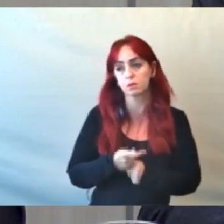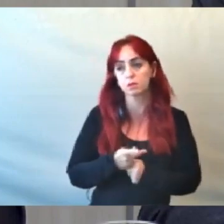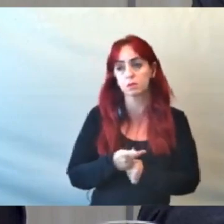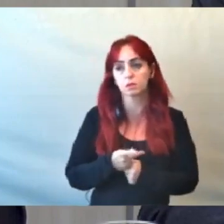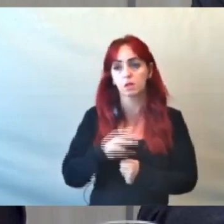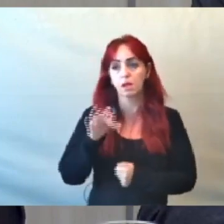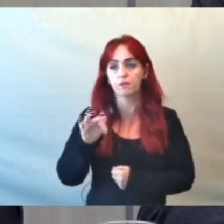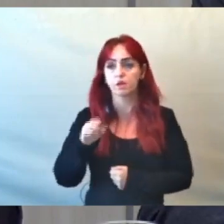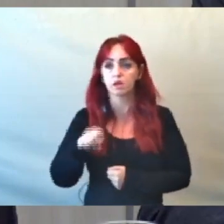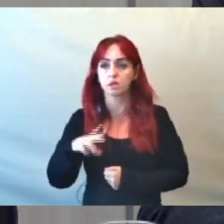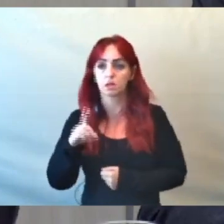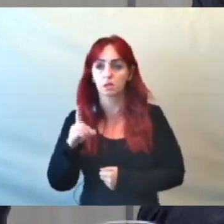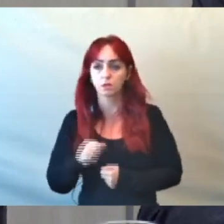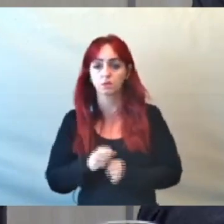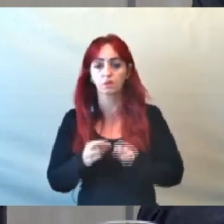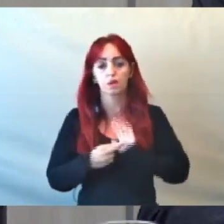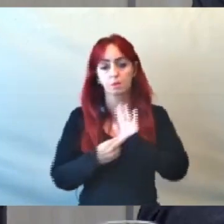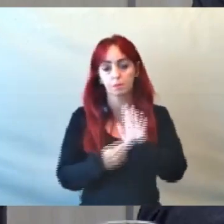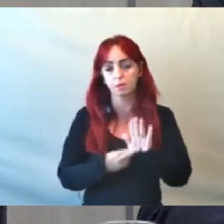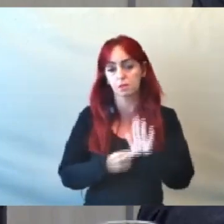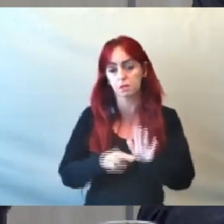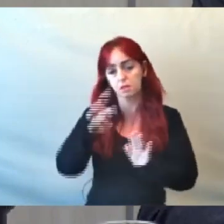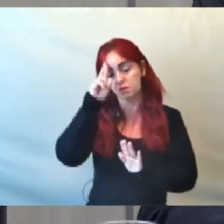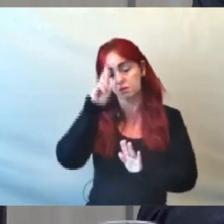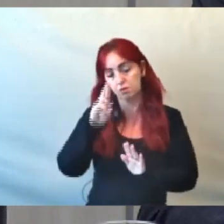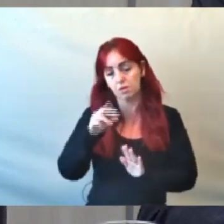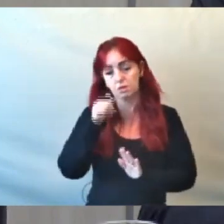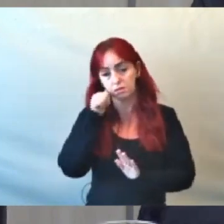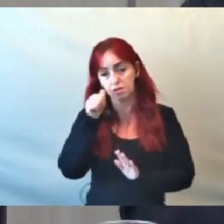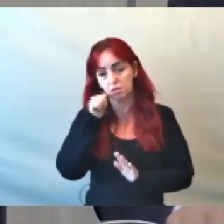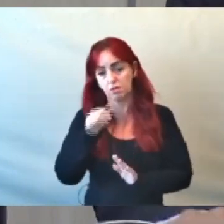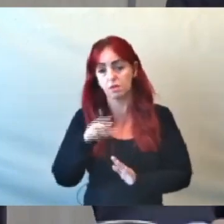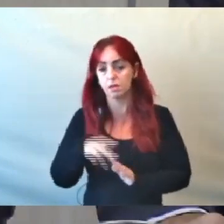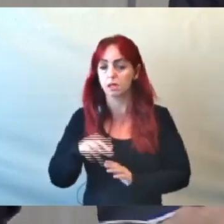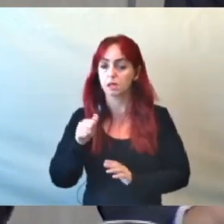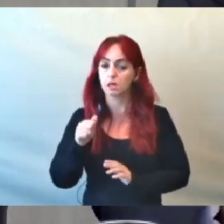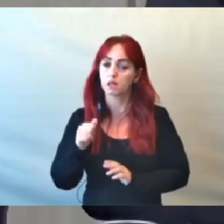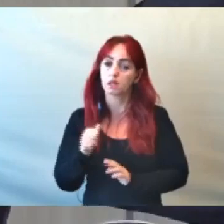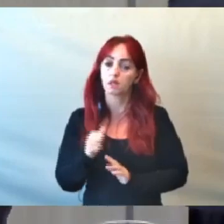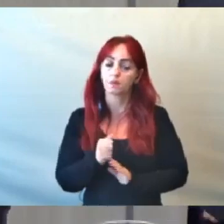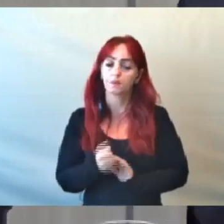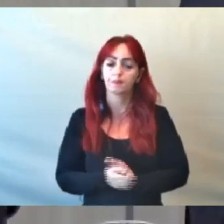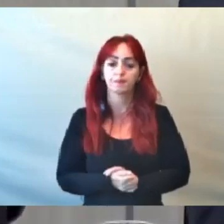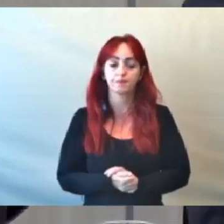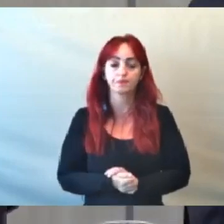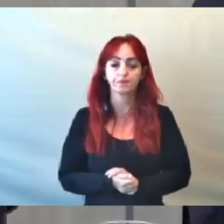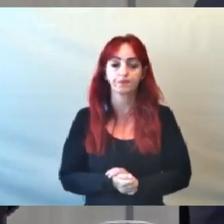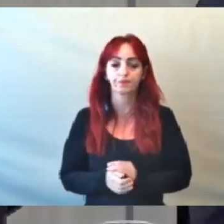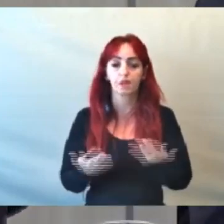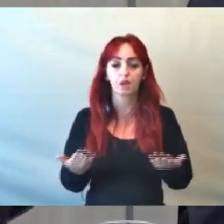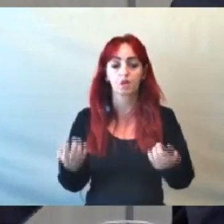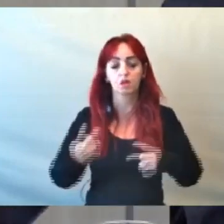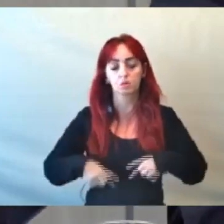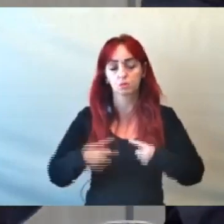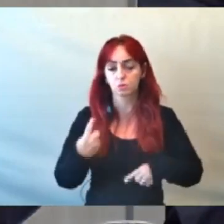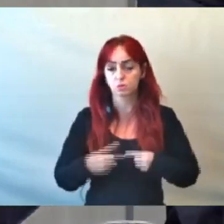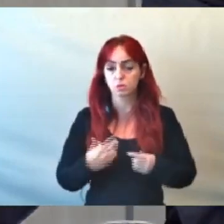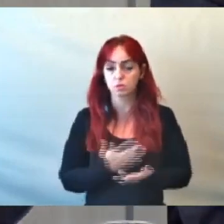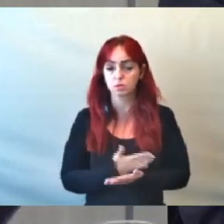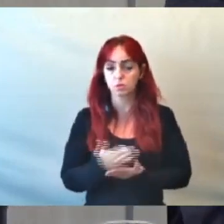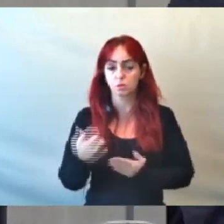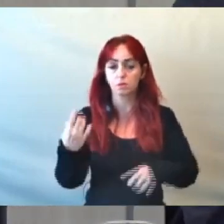Ana Paula Fernandes Viana Furtado. Eu coloco em discussão e já inicio a discussão. Trata-se